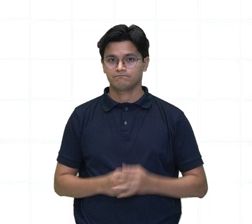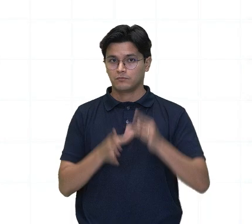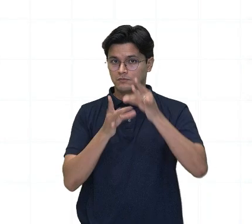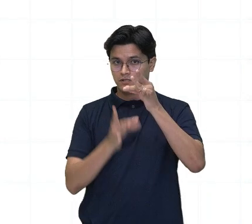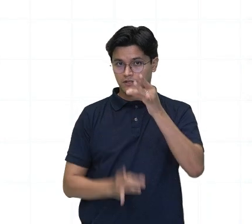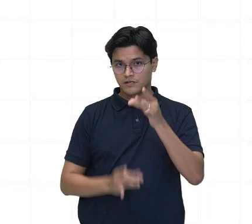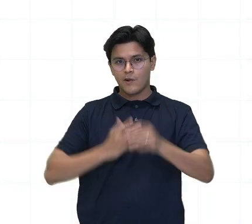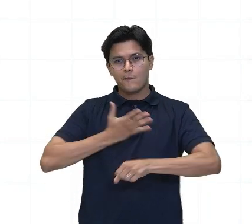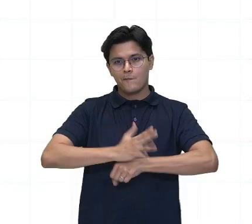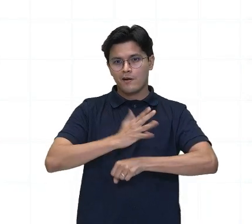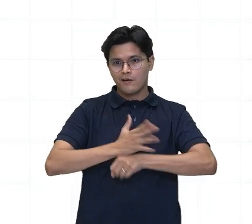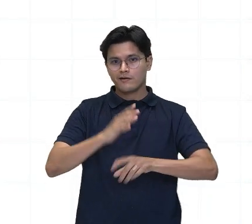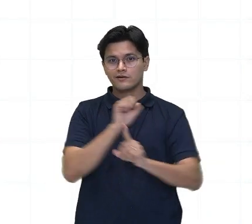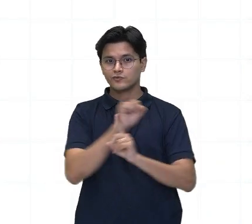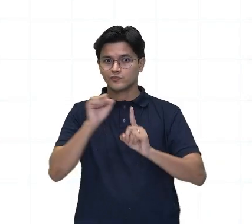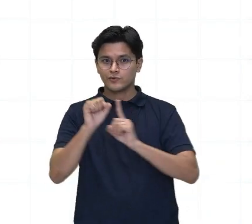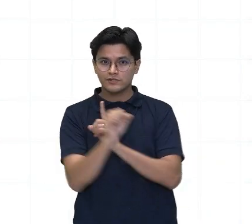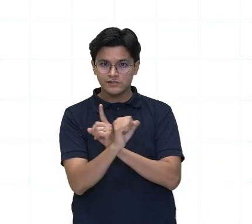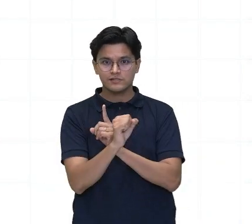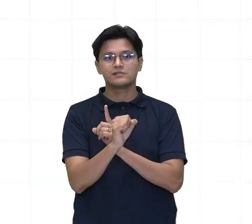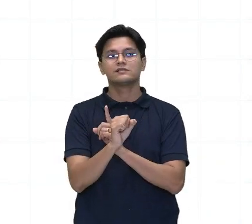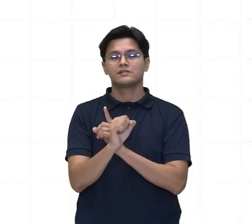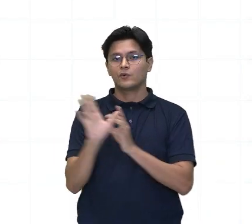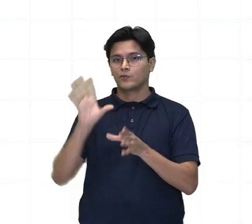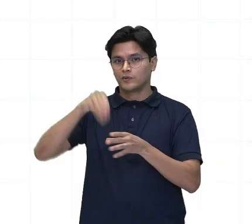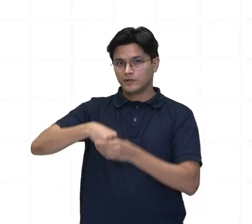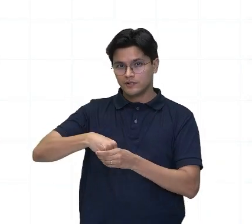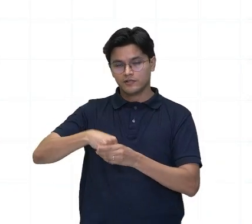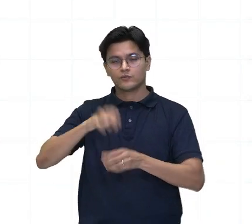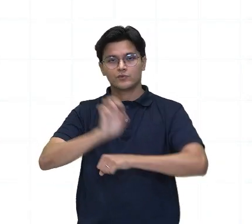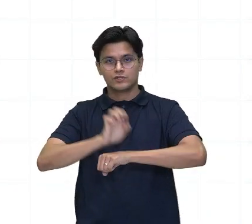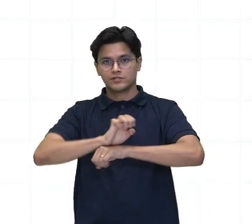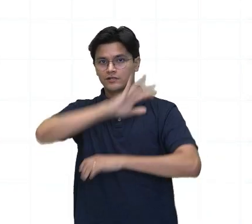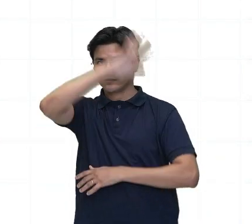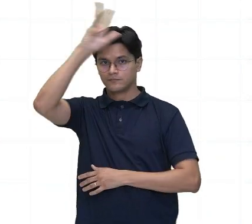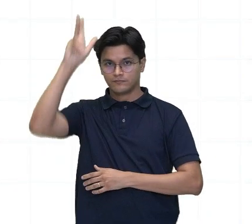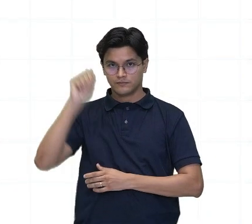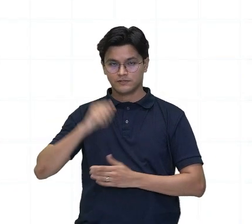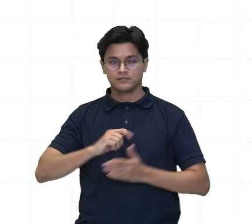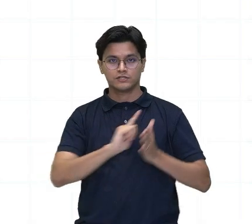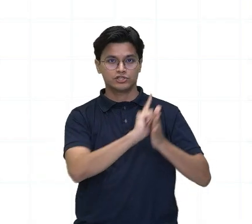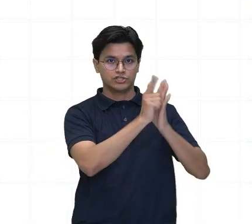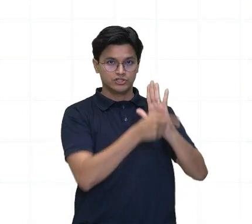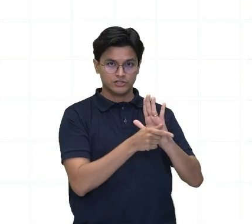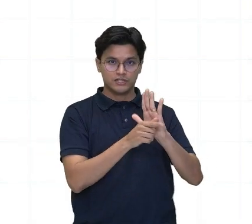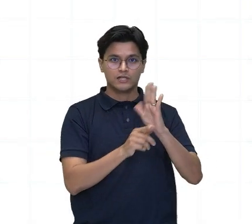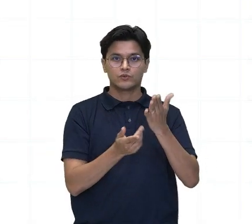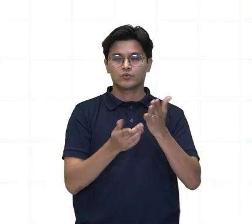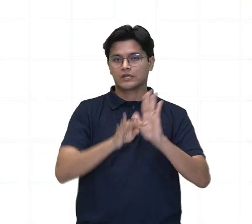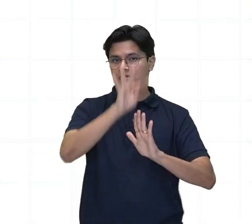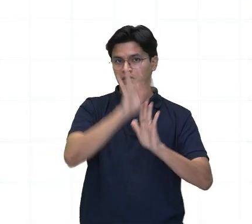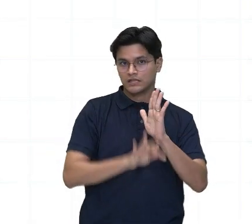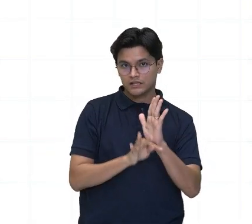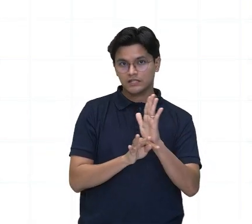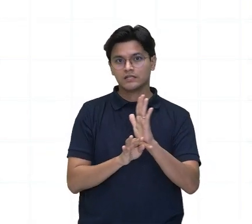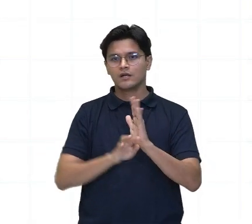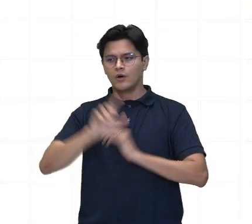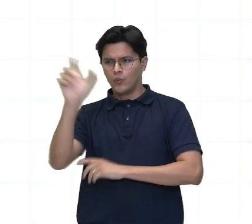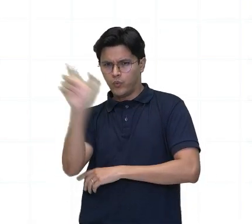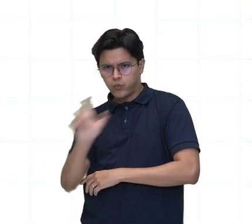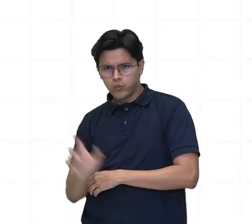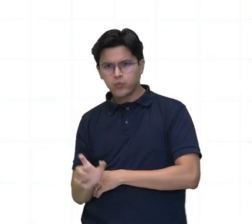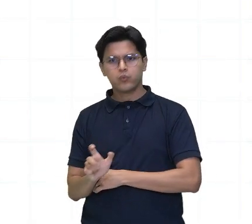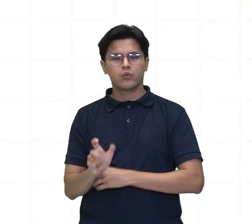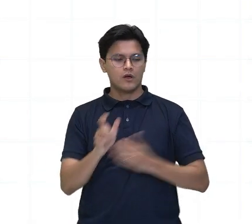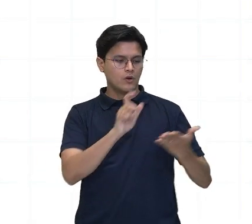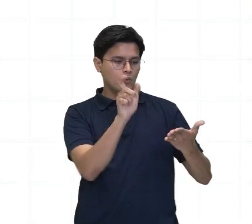práticas sociais reconhecidas no estado do Amazonas. Gênero textual grafite, características, elementos